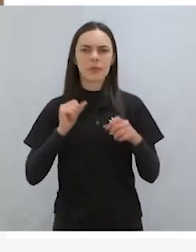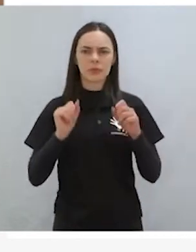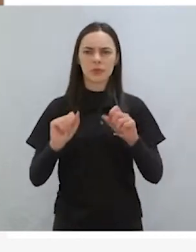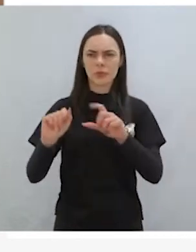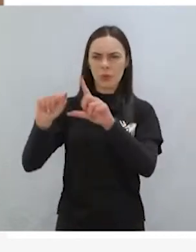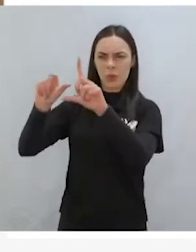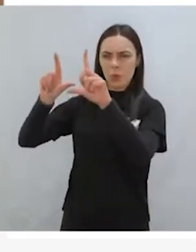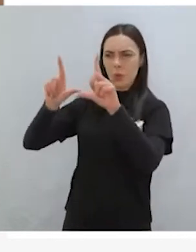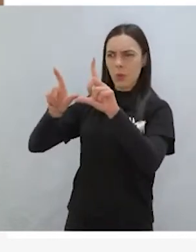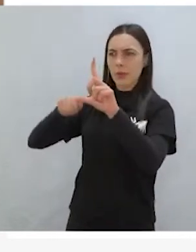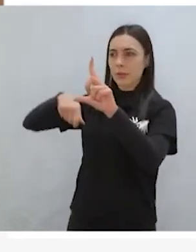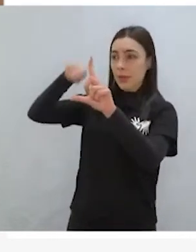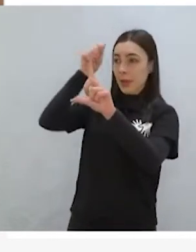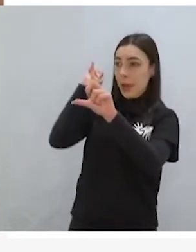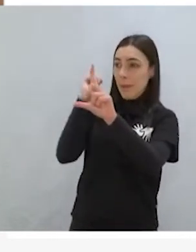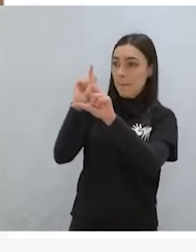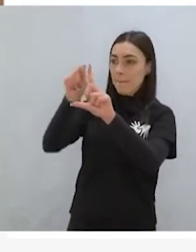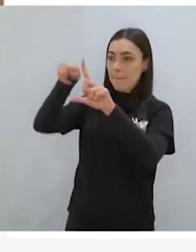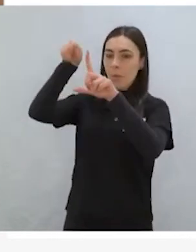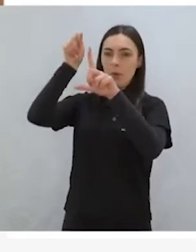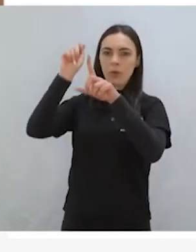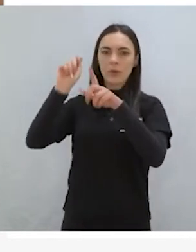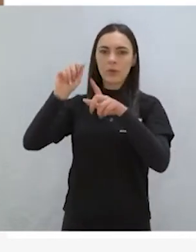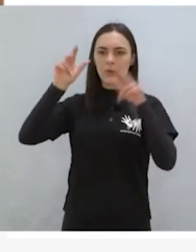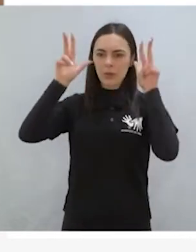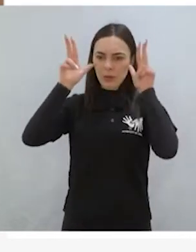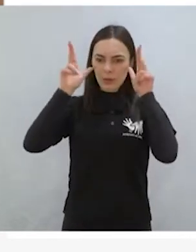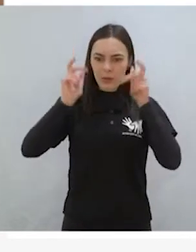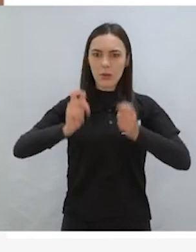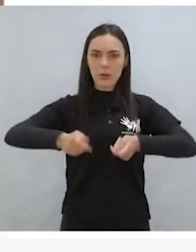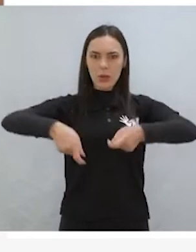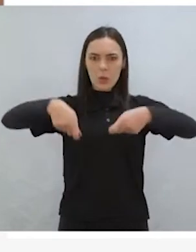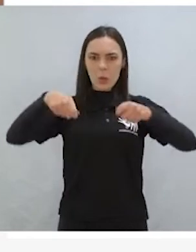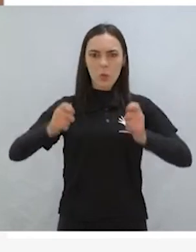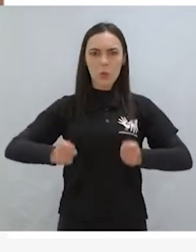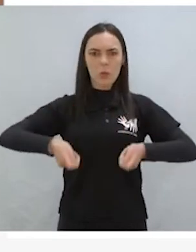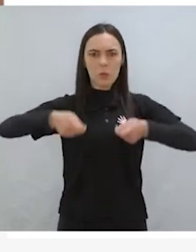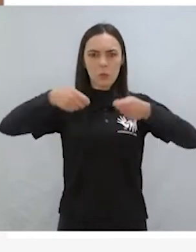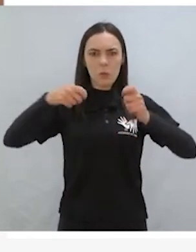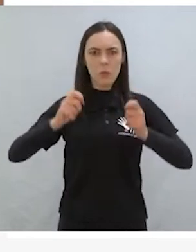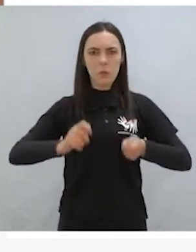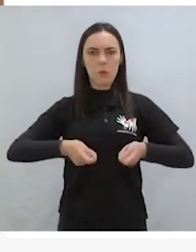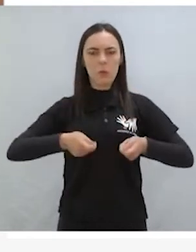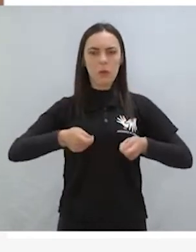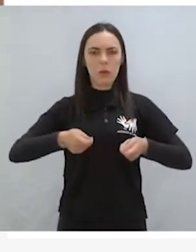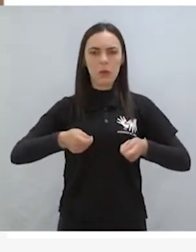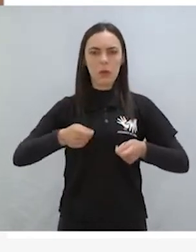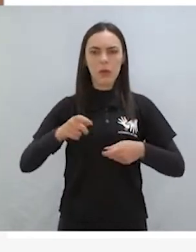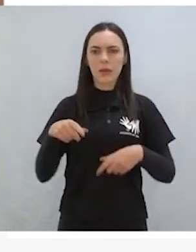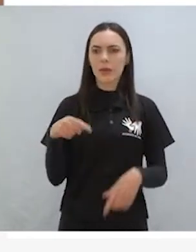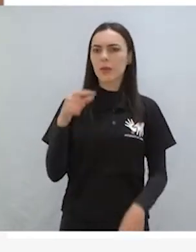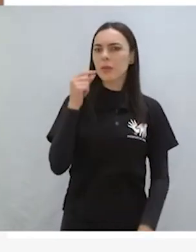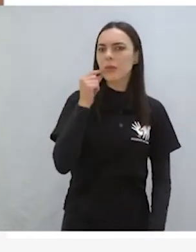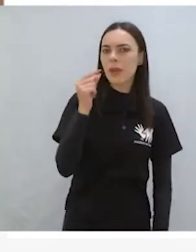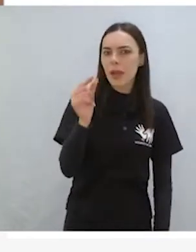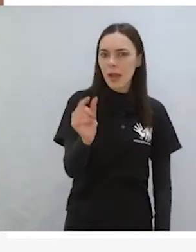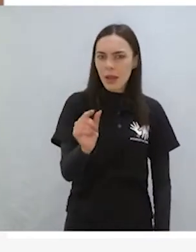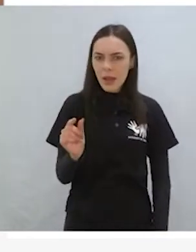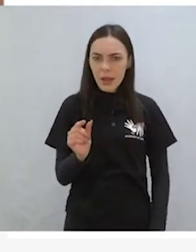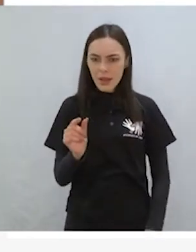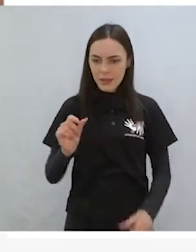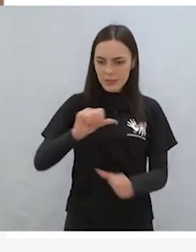transformou um quadro numa carruagem espetacular. Aí, fez os